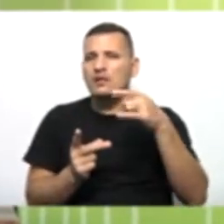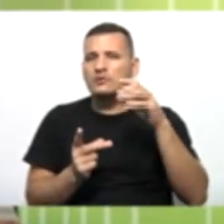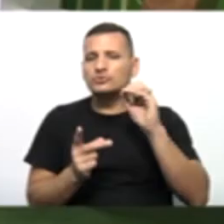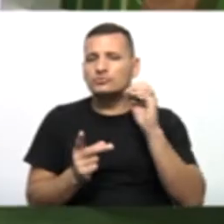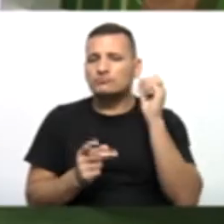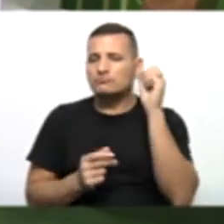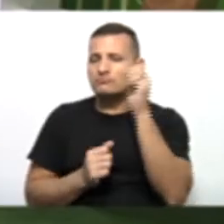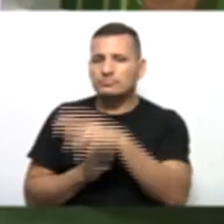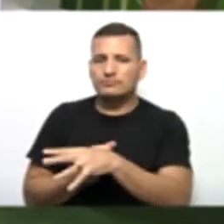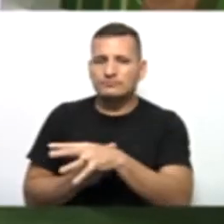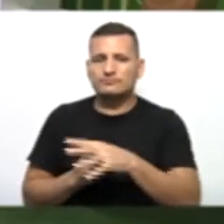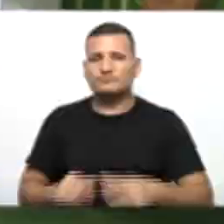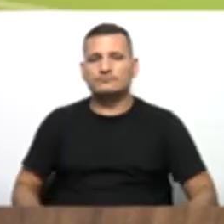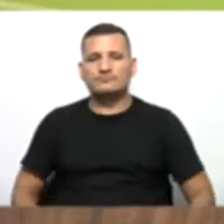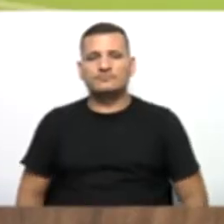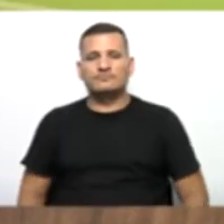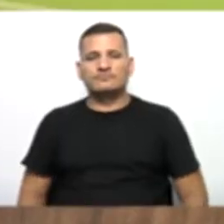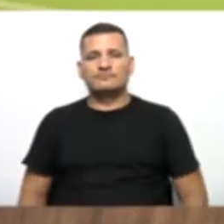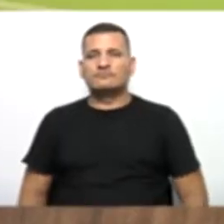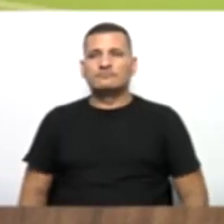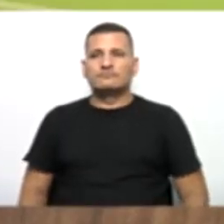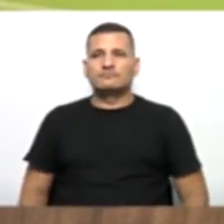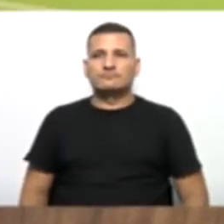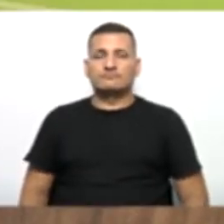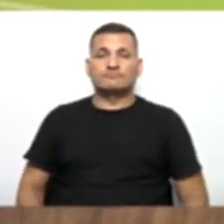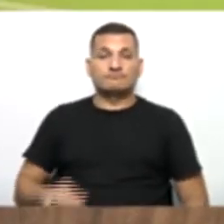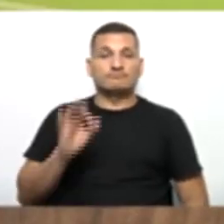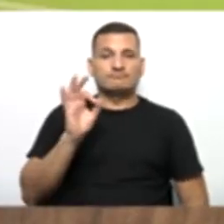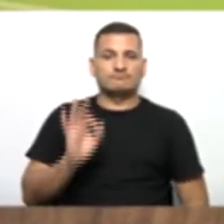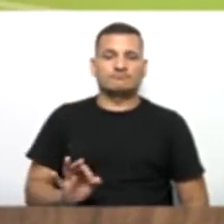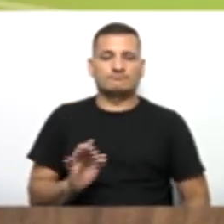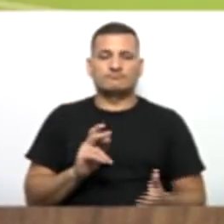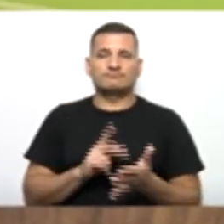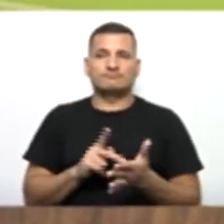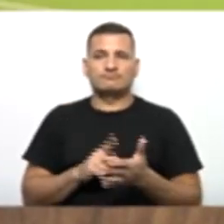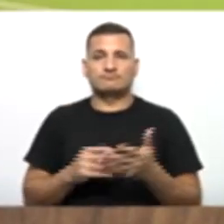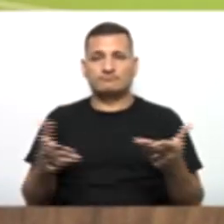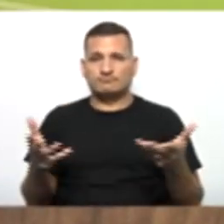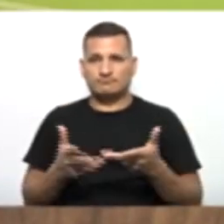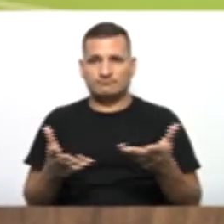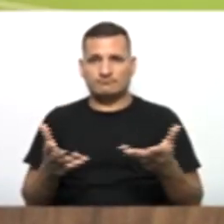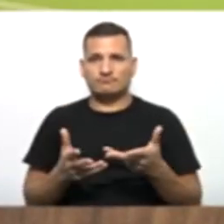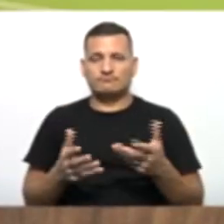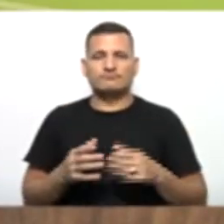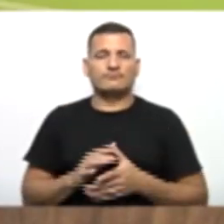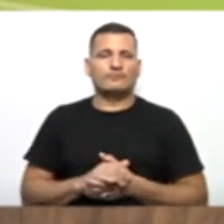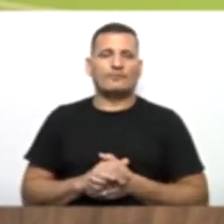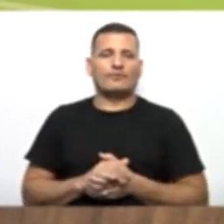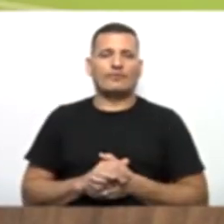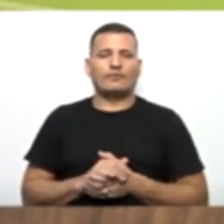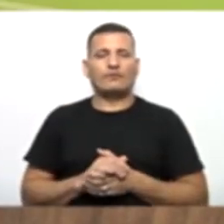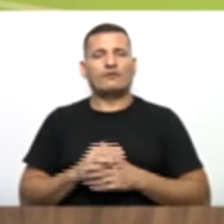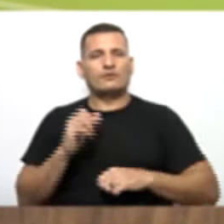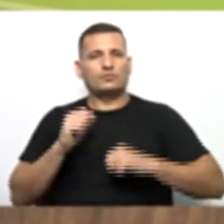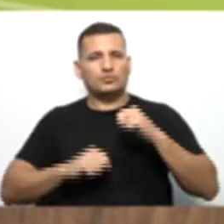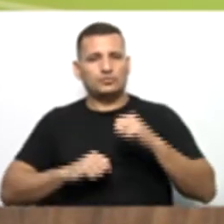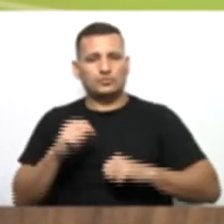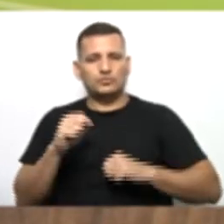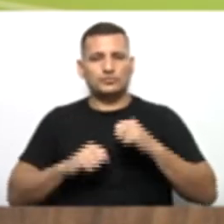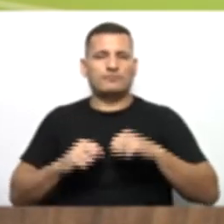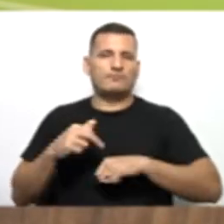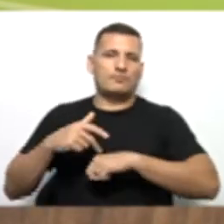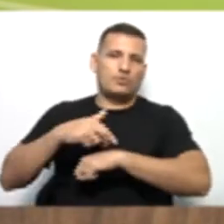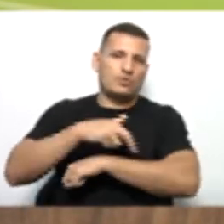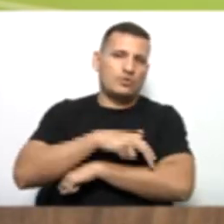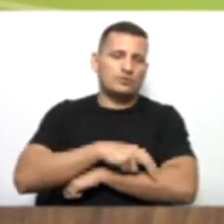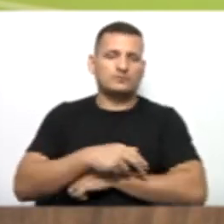Márcia? Exatamente, professor Willis. A indústria da moda, ou seja, a indústria que produz os nossos sapatos,